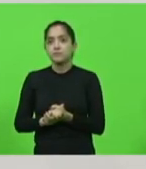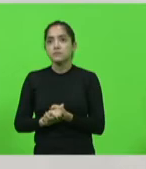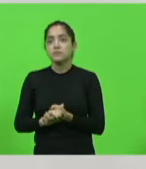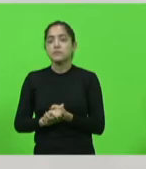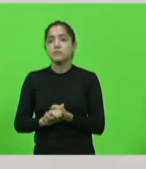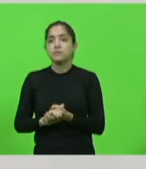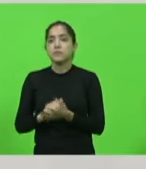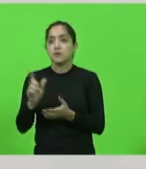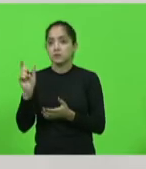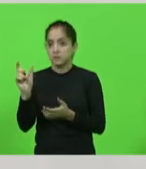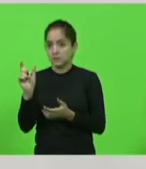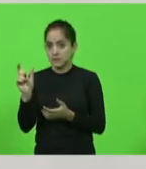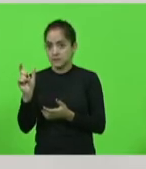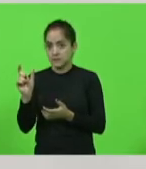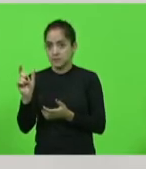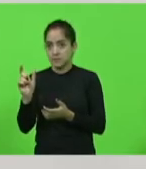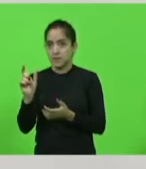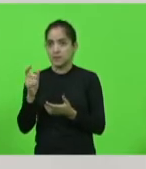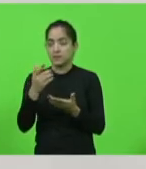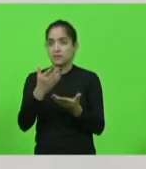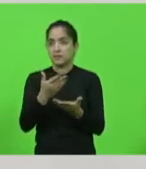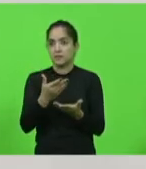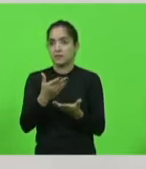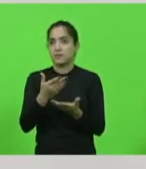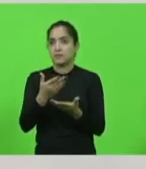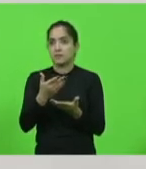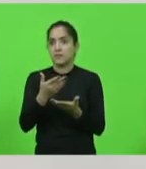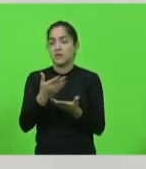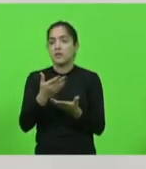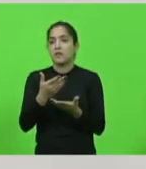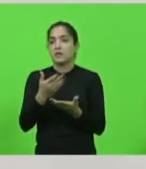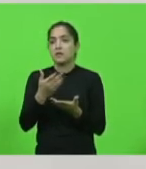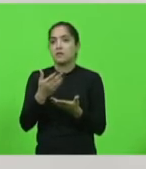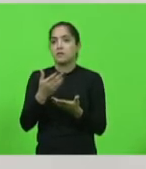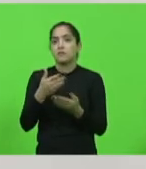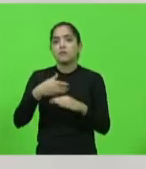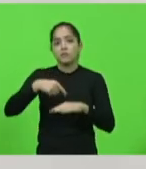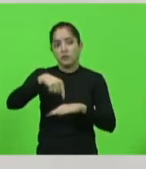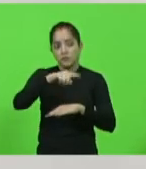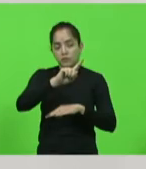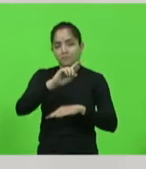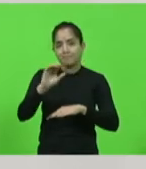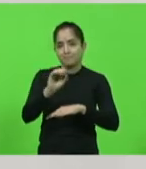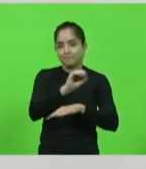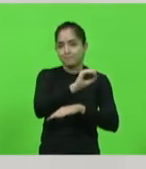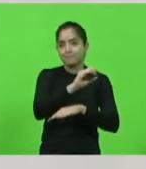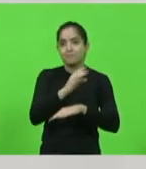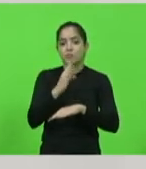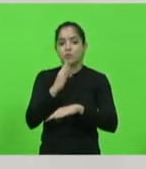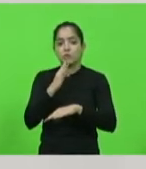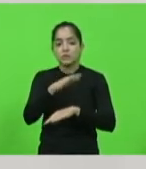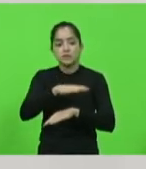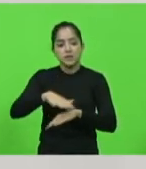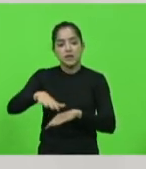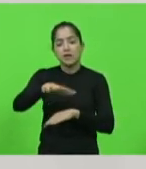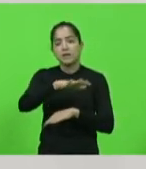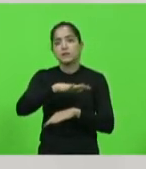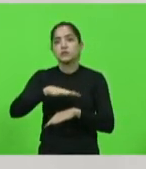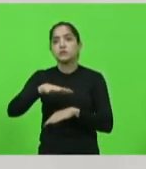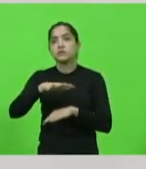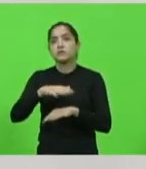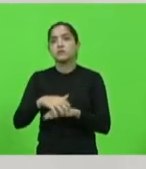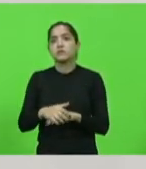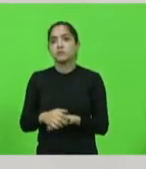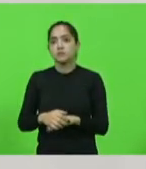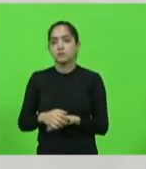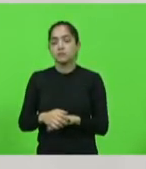do deputado Ivanato, né? Ele é mais, até foi conhecer o Oeste final de semana, teve lá a nossa região,